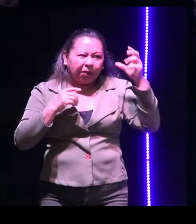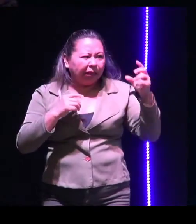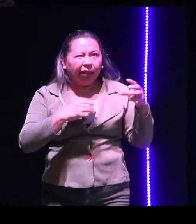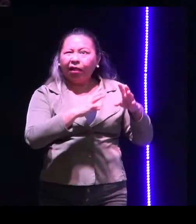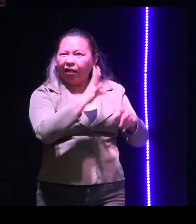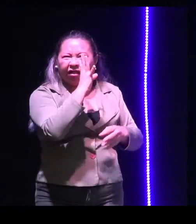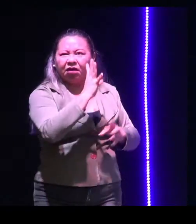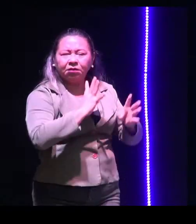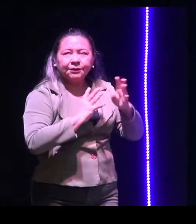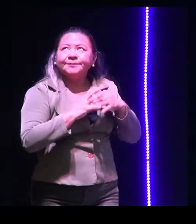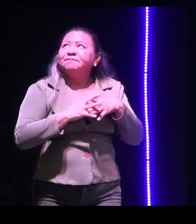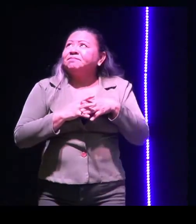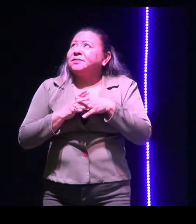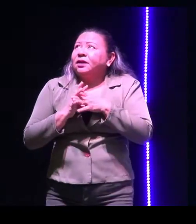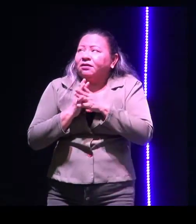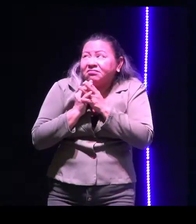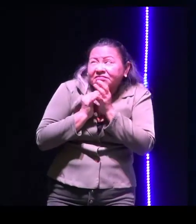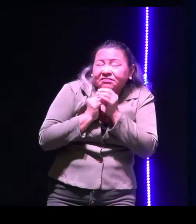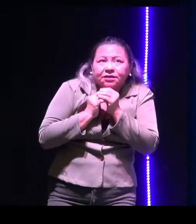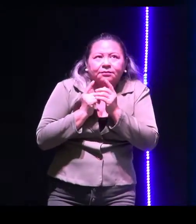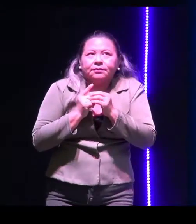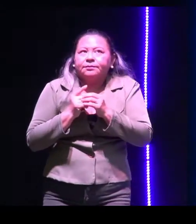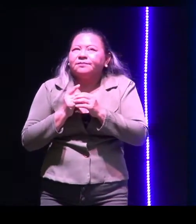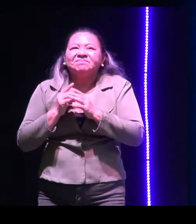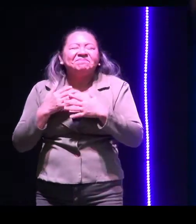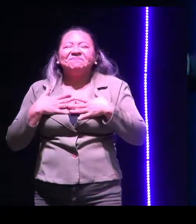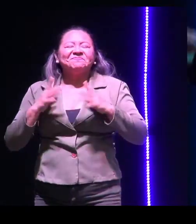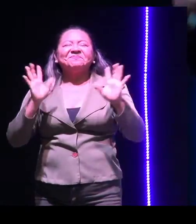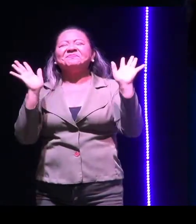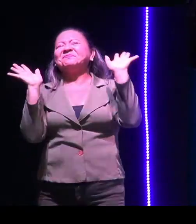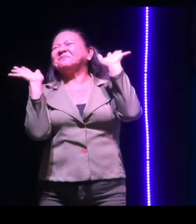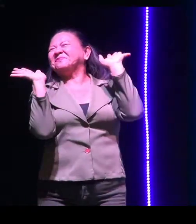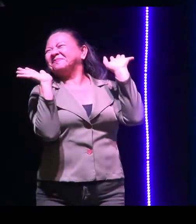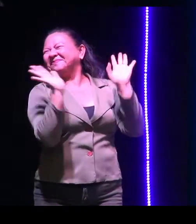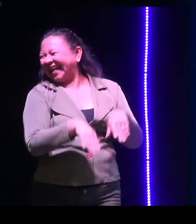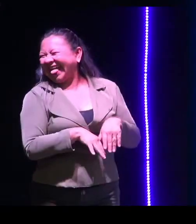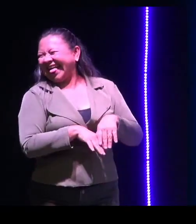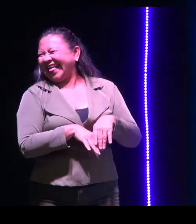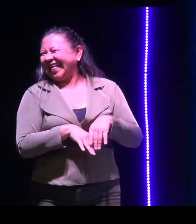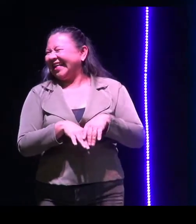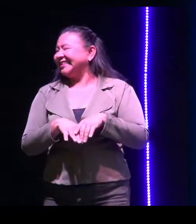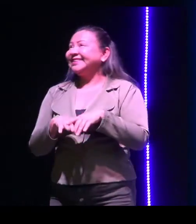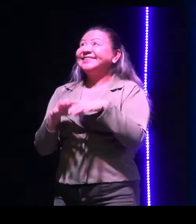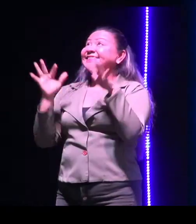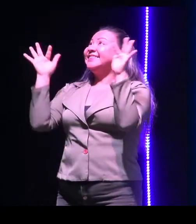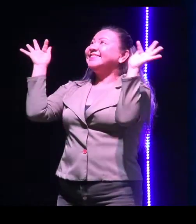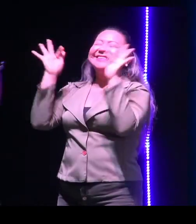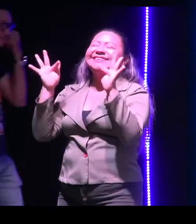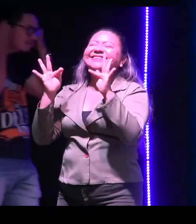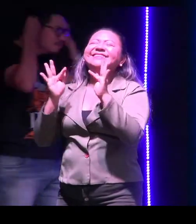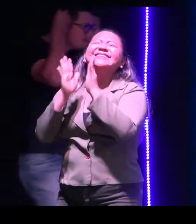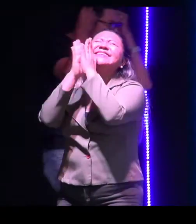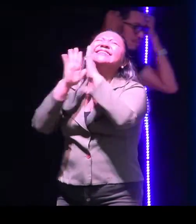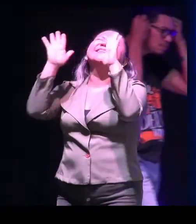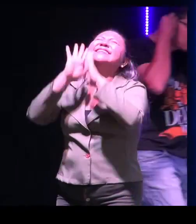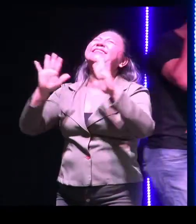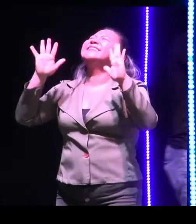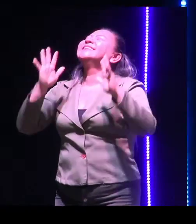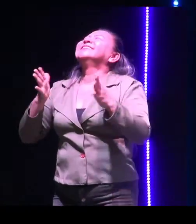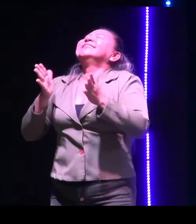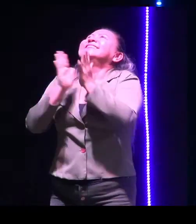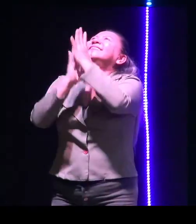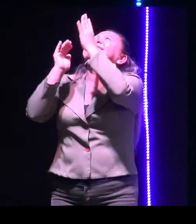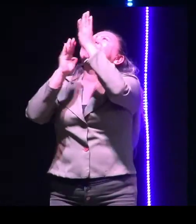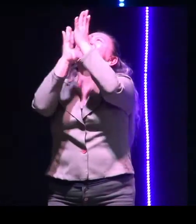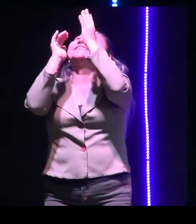Quão bom é nós podermos andar por aí e não estarmos com medos, amedrontados do que pode nos acontecer, com medo de